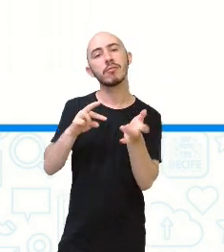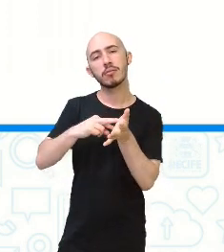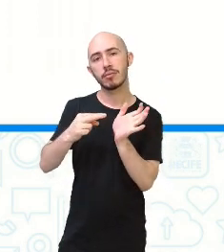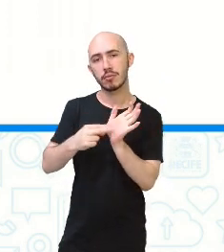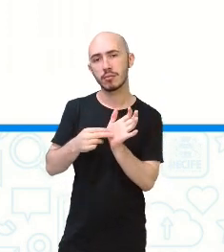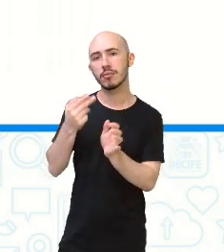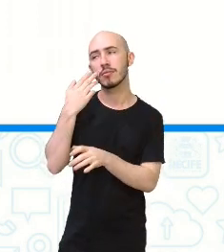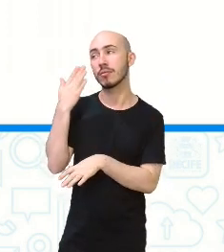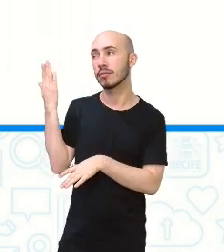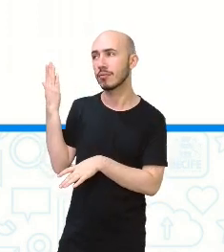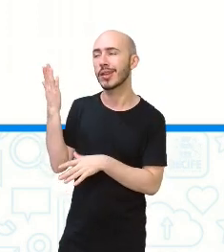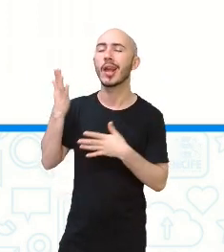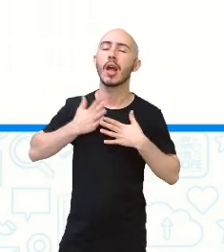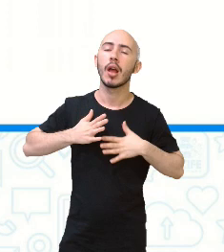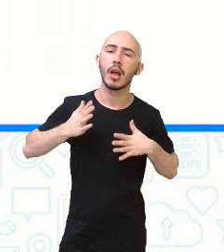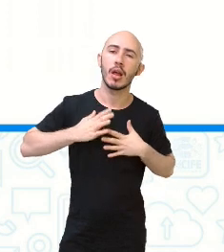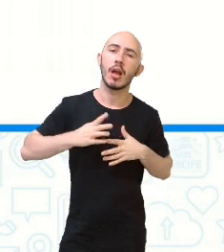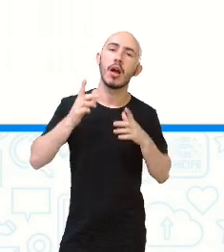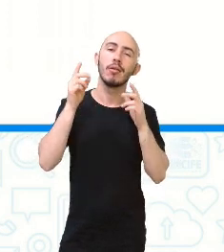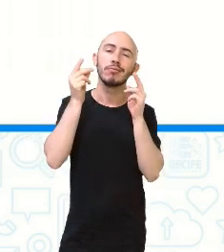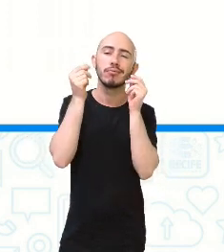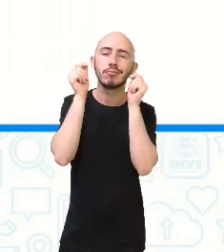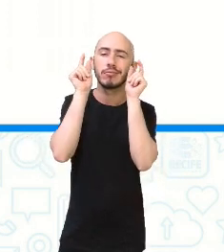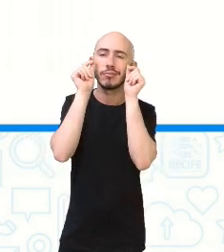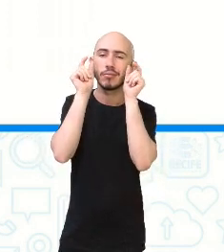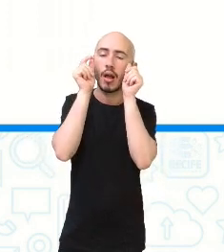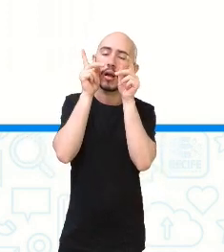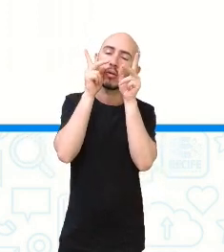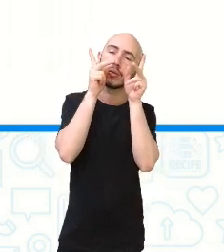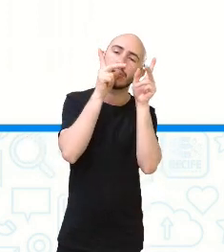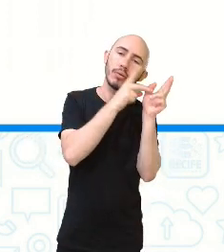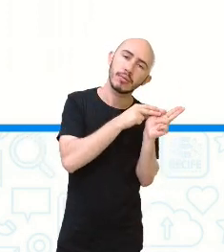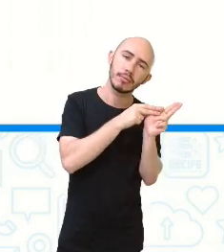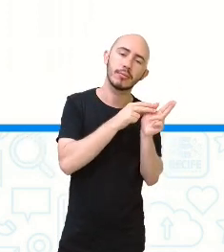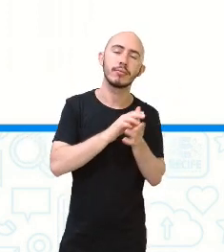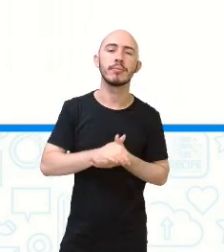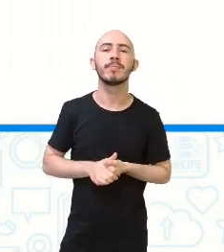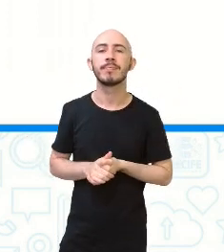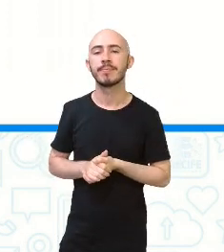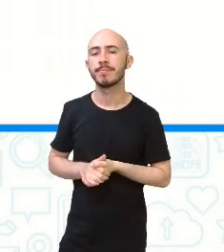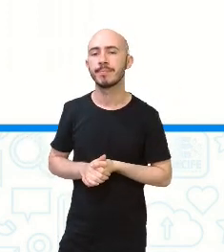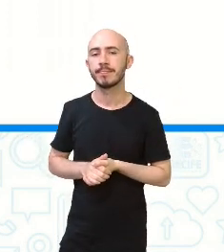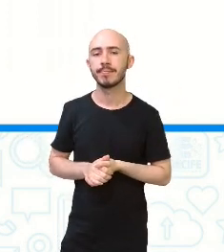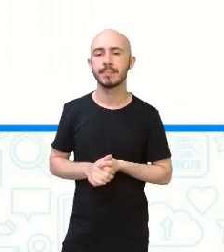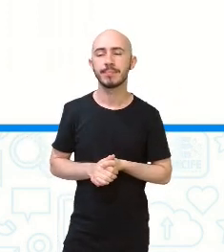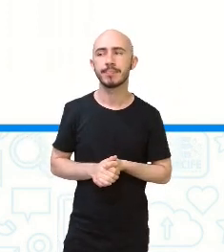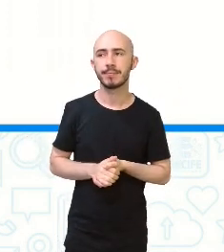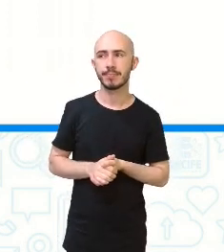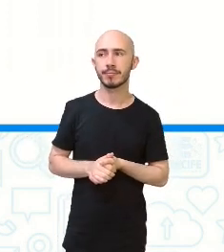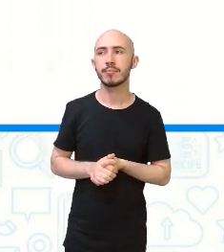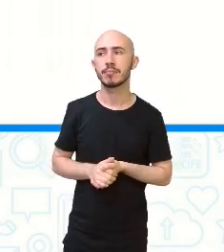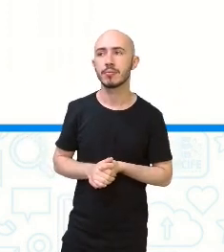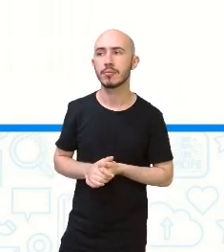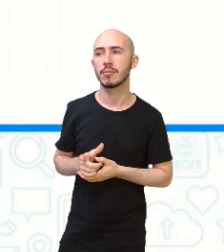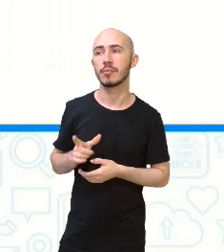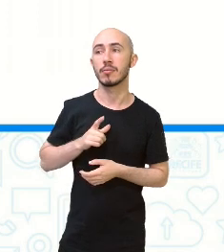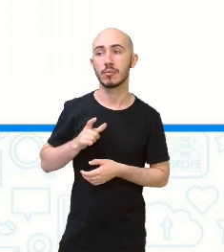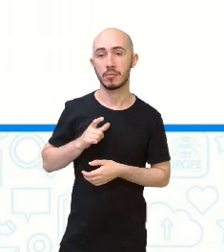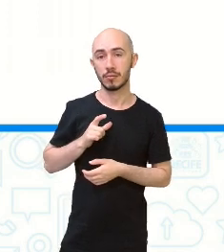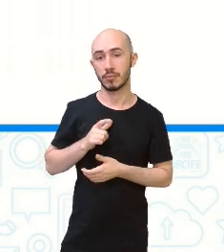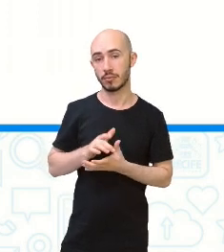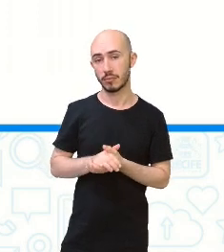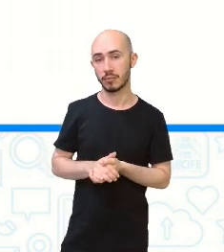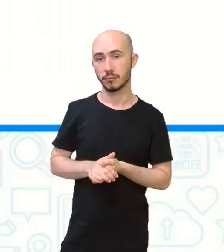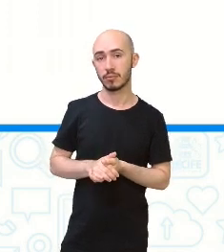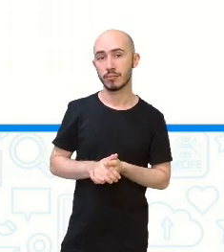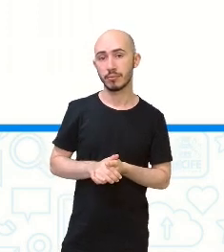significa isso, descansar em estado de sono, adormecer. Então, aí ele colocou uma setinha assim, né? Quer